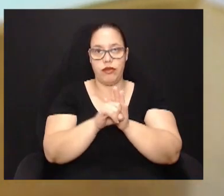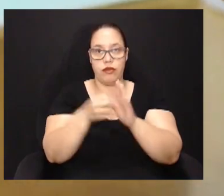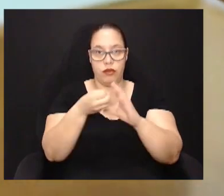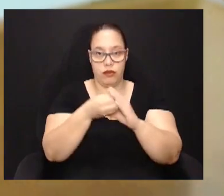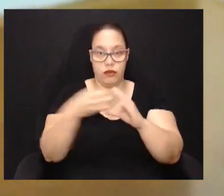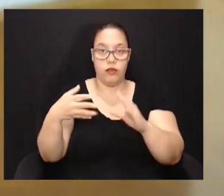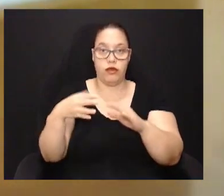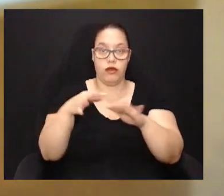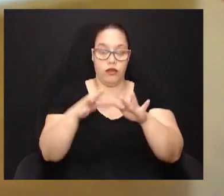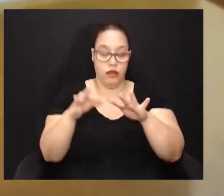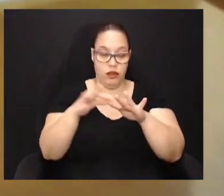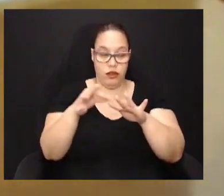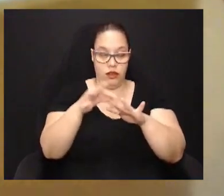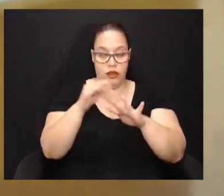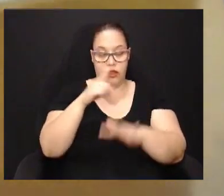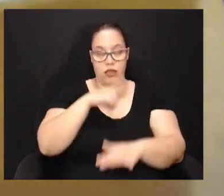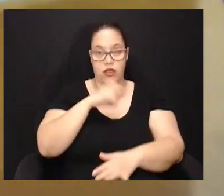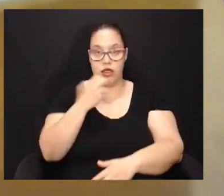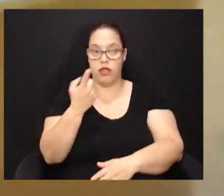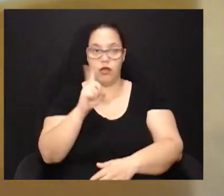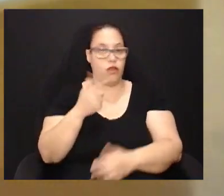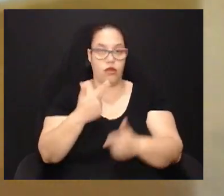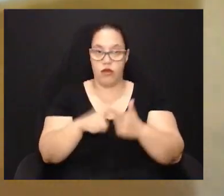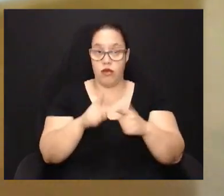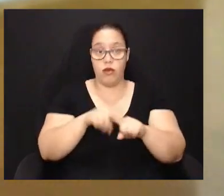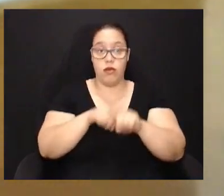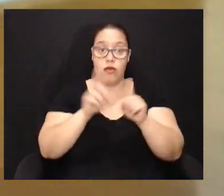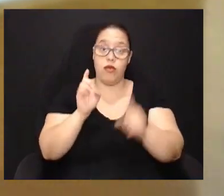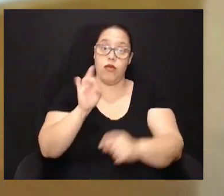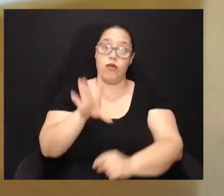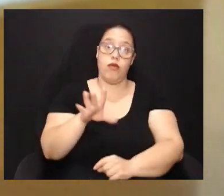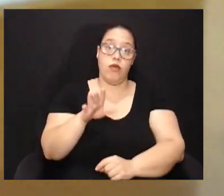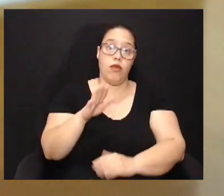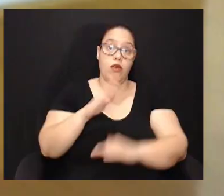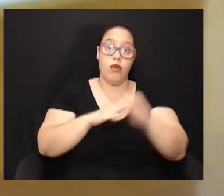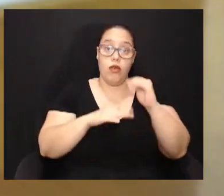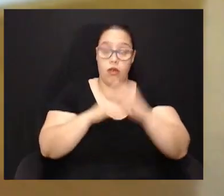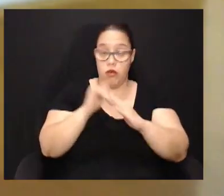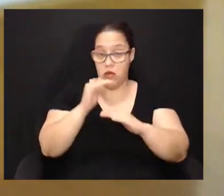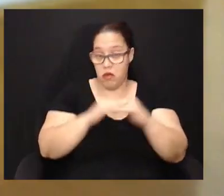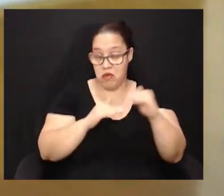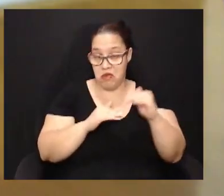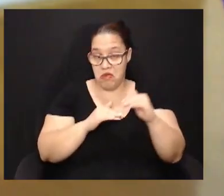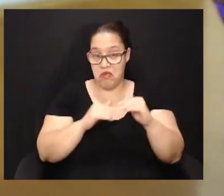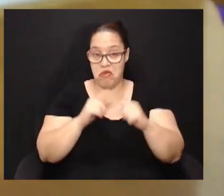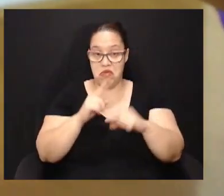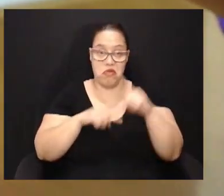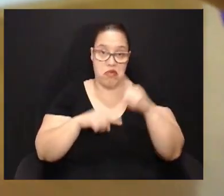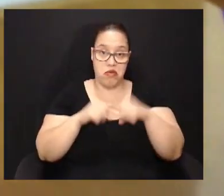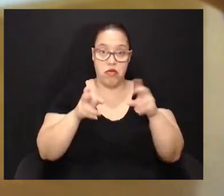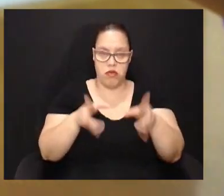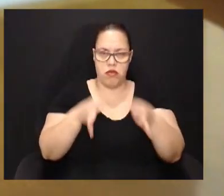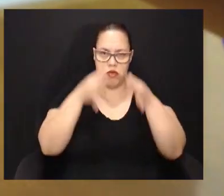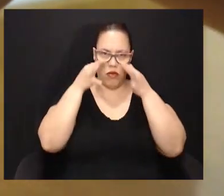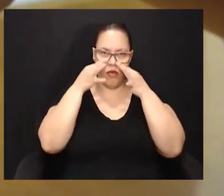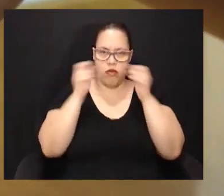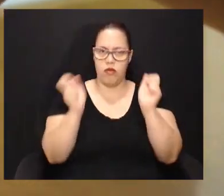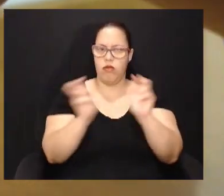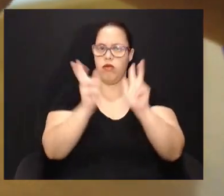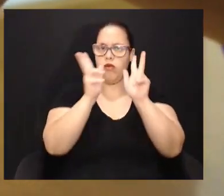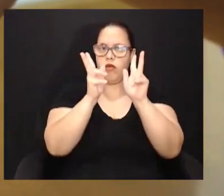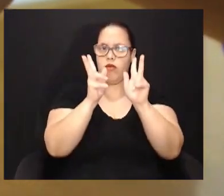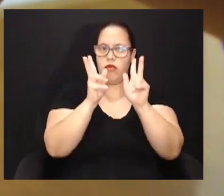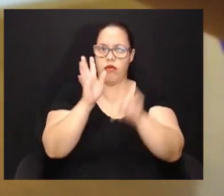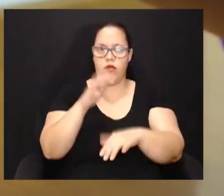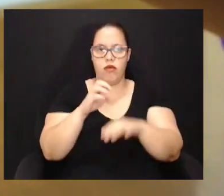né, por uma característica da unha, se a pessoa está tendo ou não esse problema. No entanto, como qualquer produto cosmético, né, os consumidores devem estar atentos a